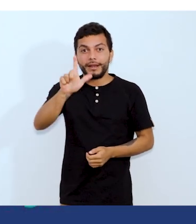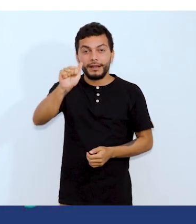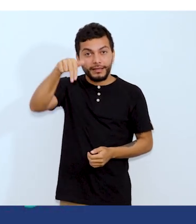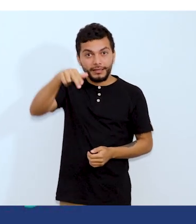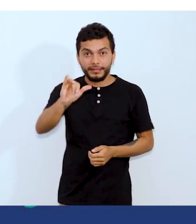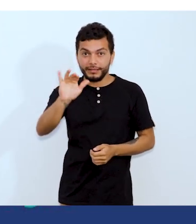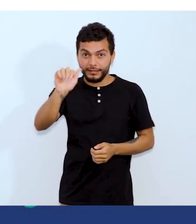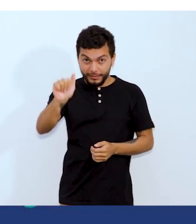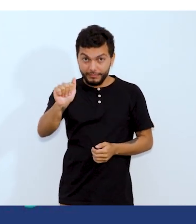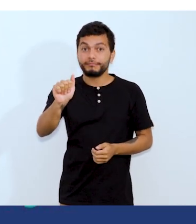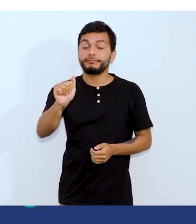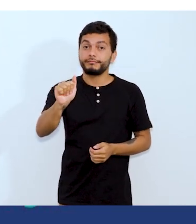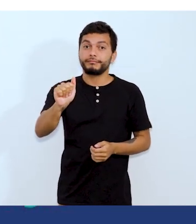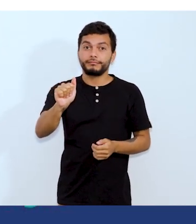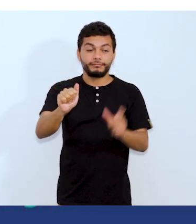Melancia,